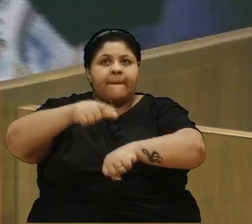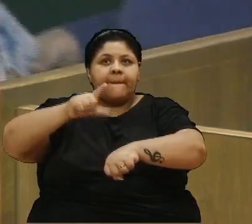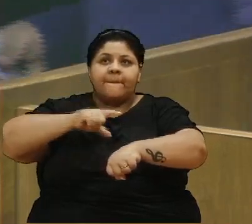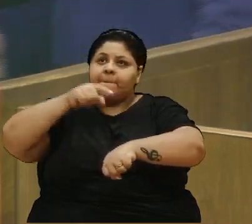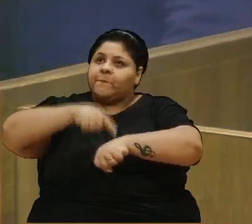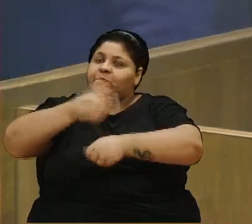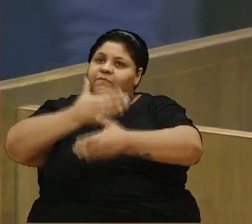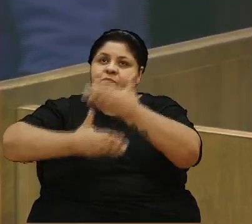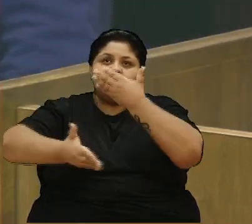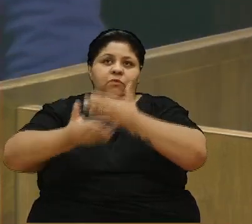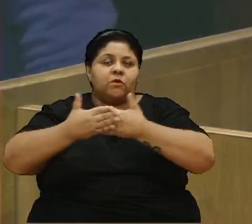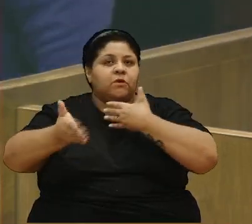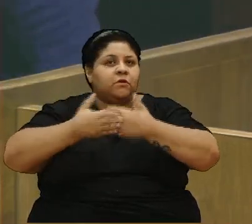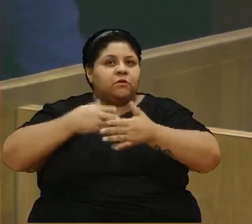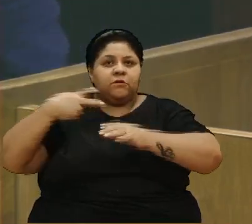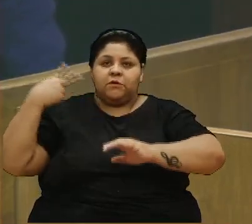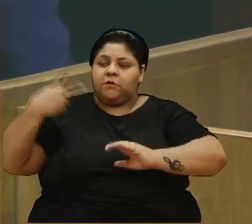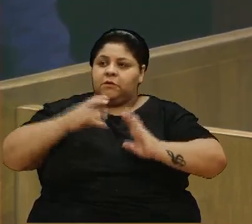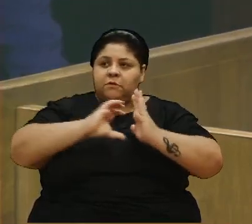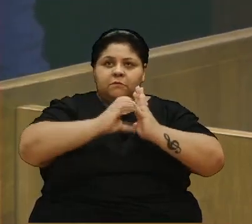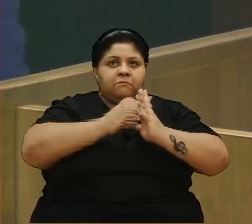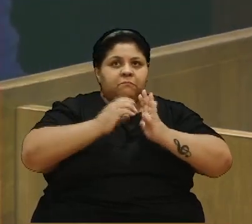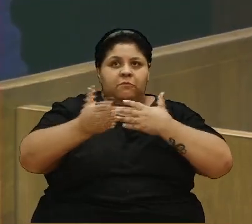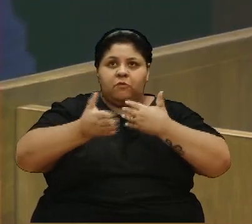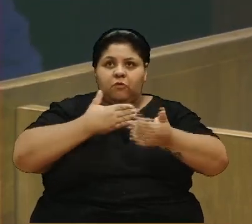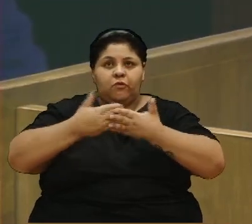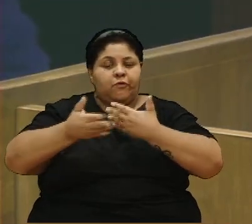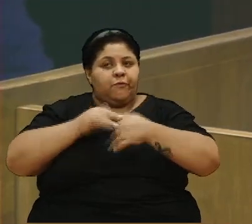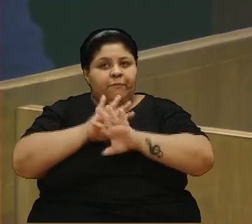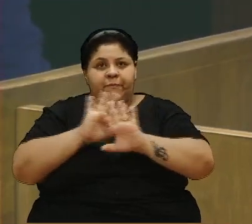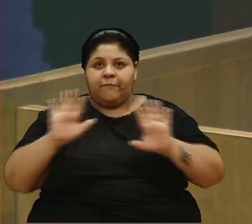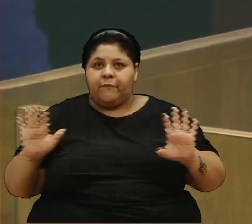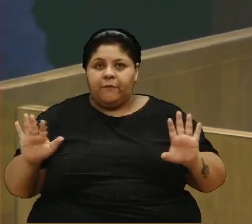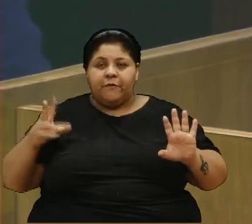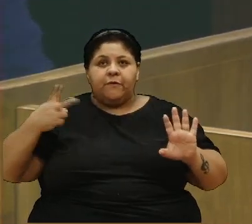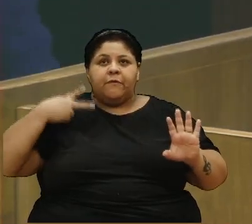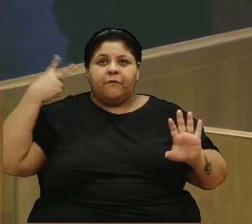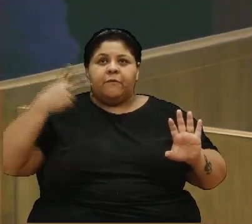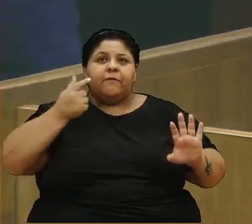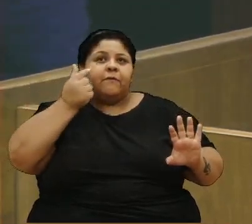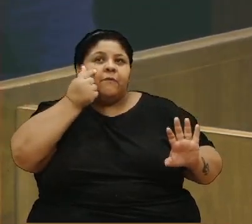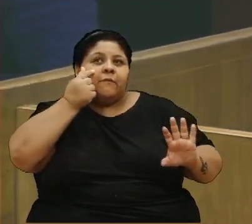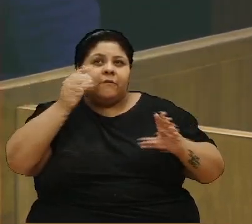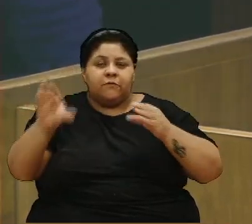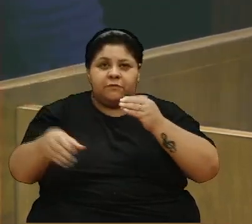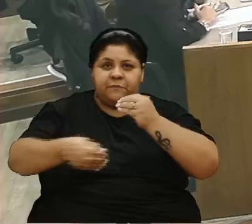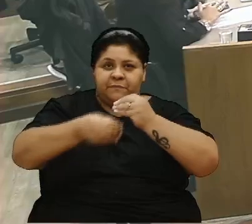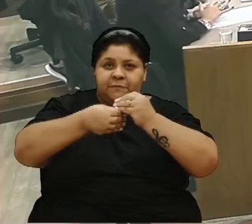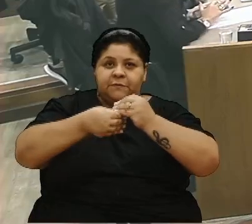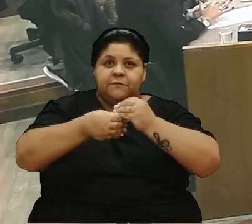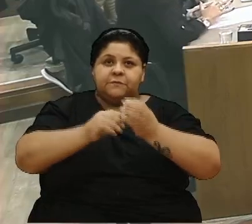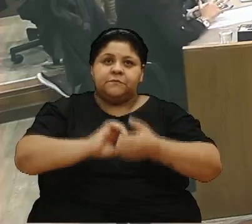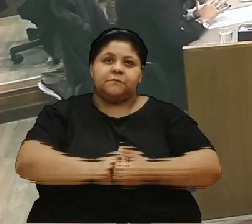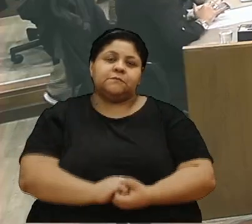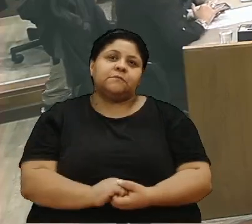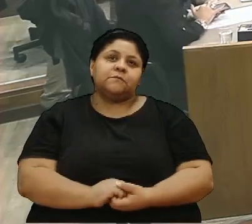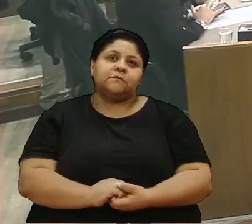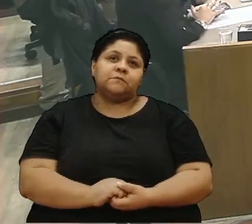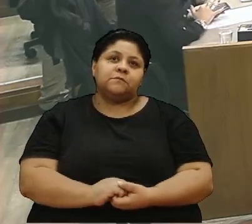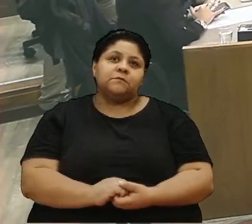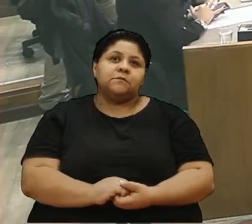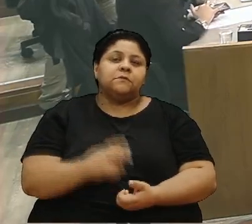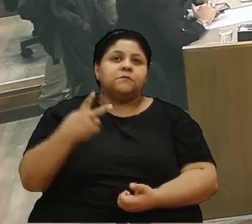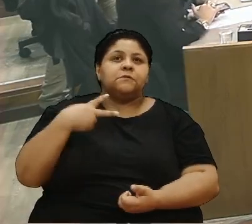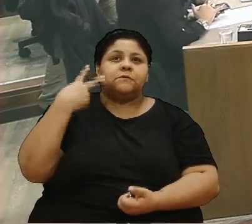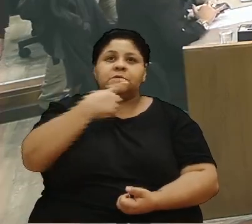todos, independente de vereador ou partido ou quem quer que seja. Vereador Eloy Fris, sua parte. Declaração de líder da bancada do Vereador